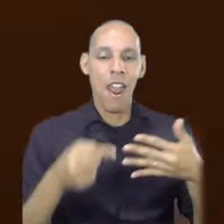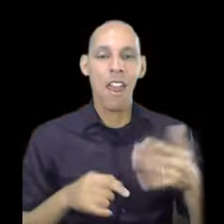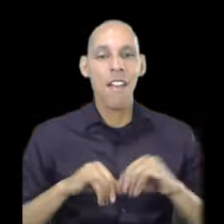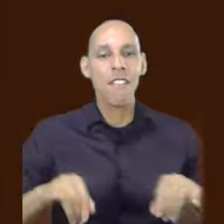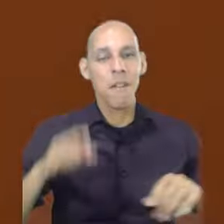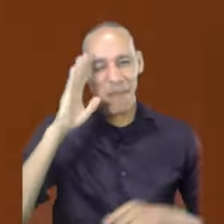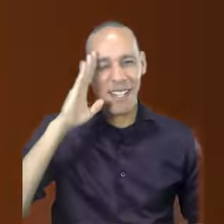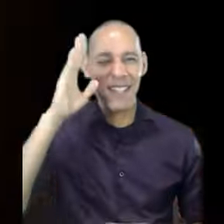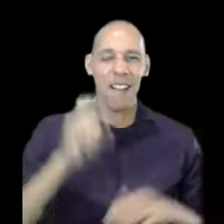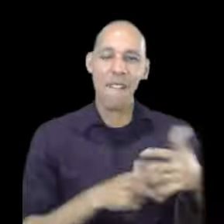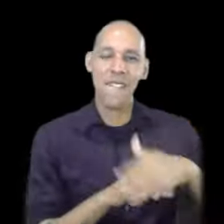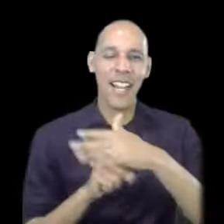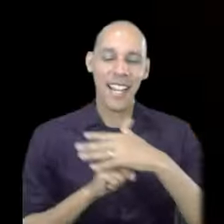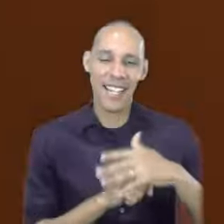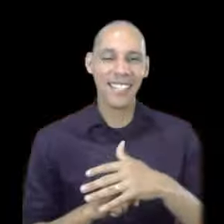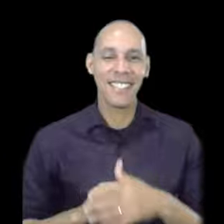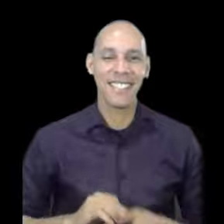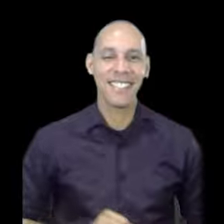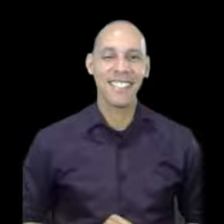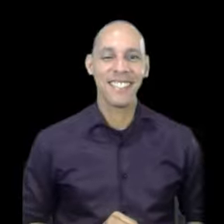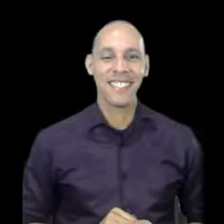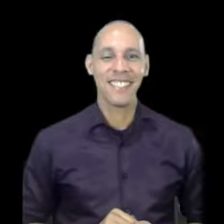Empreendedor.